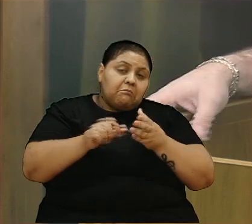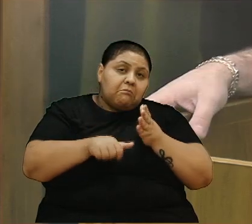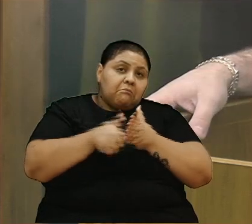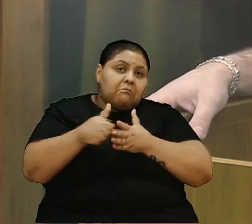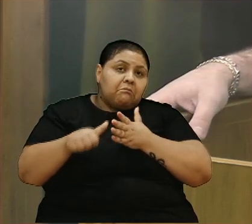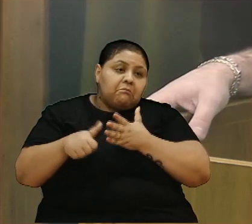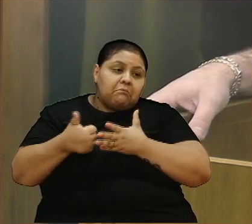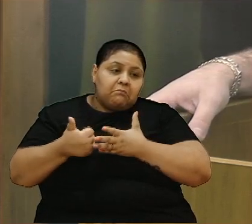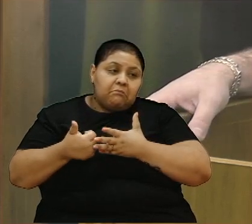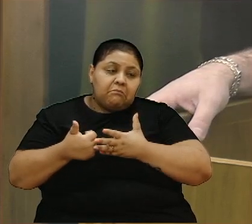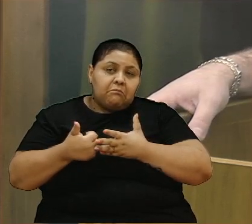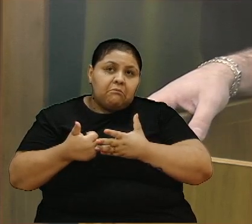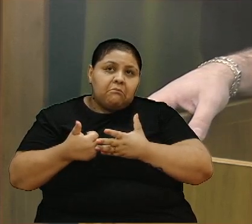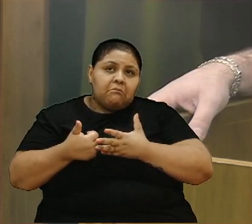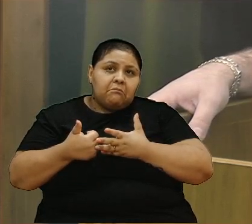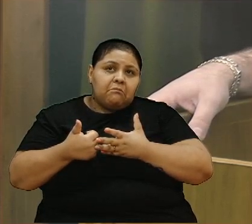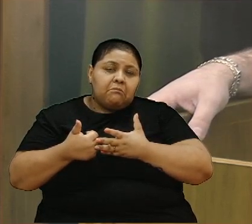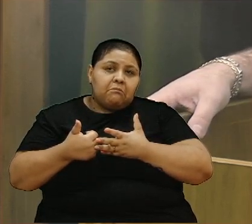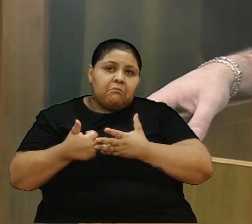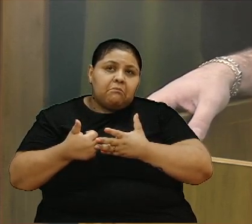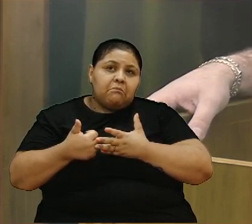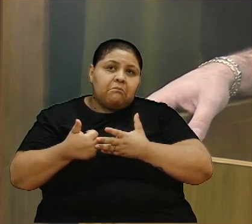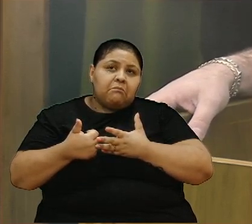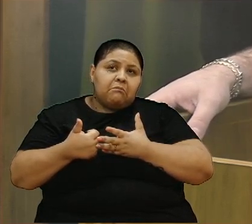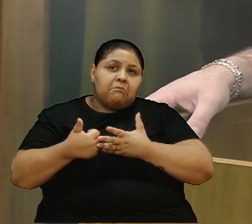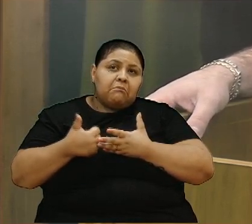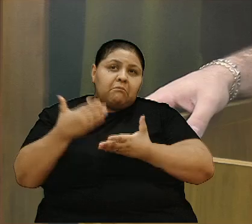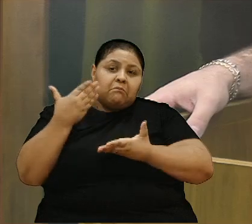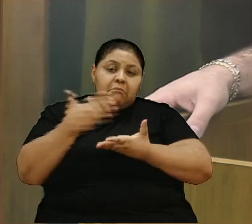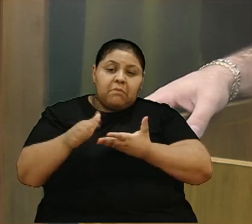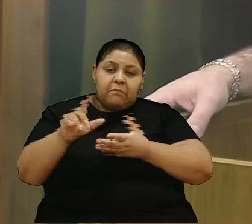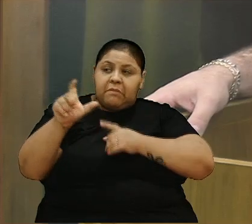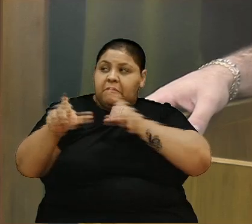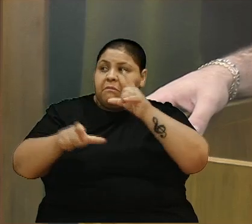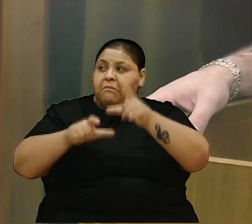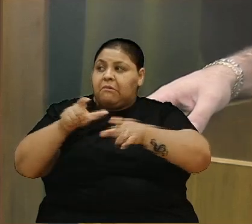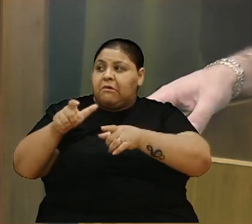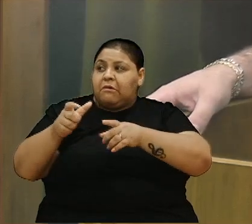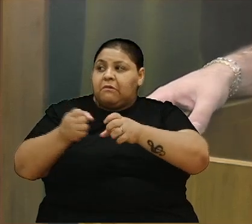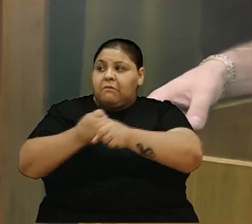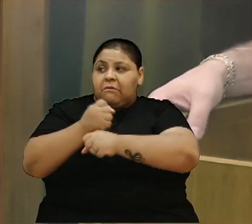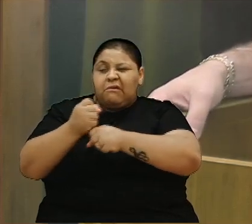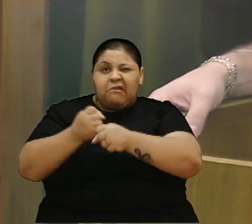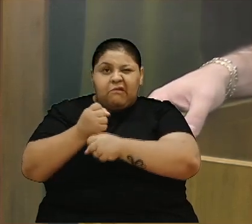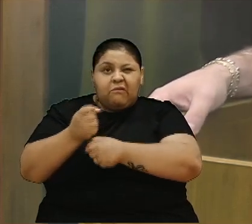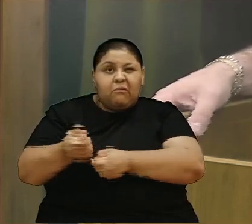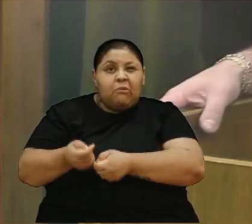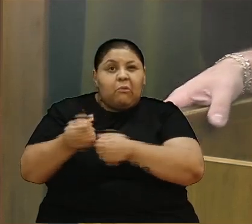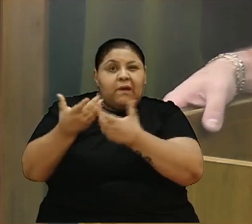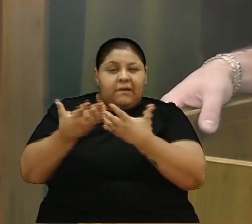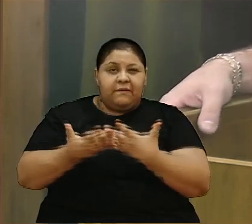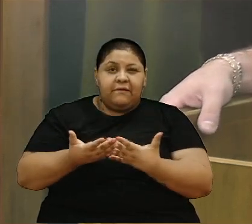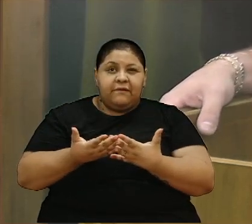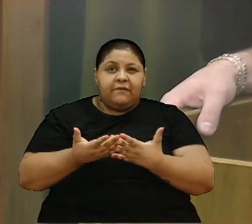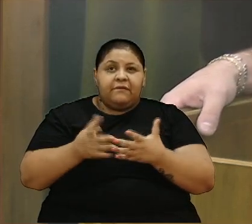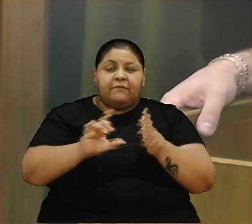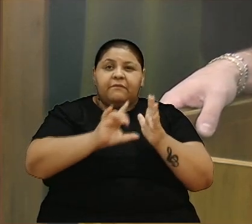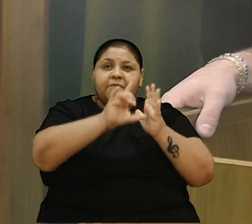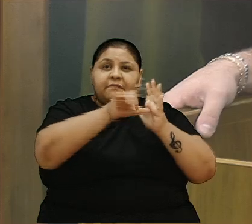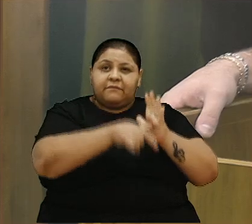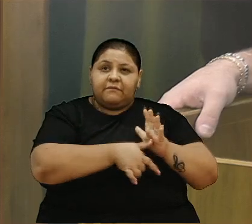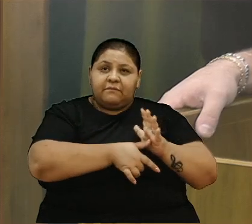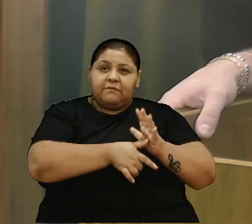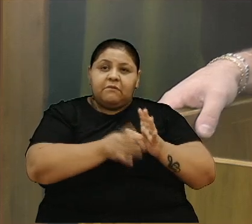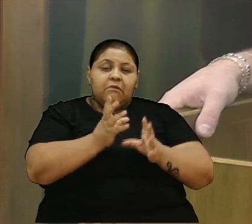melhora a questão da péssima popularidade em ano eleitoral, em quase ano eleitoral, e depois a